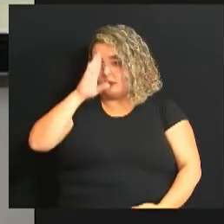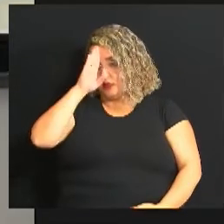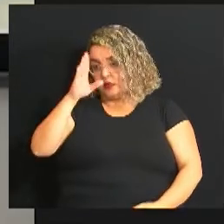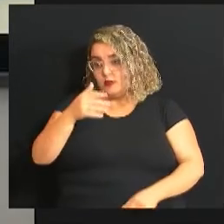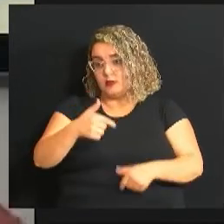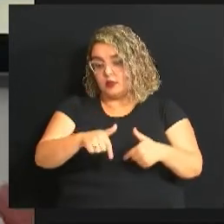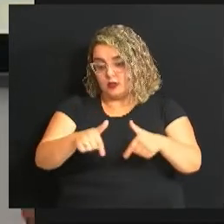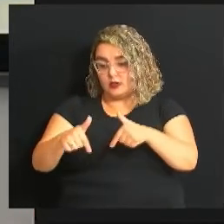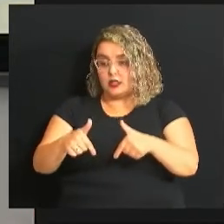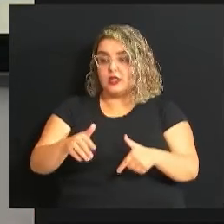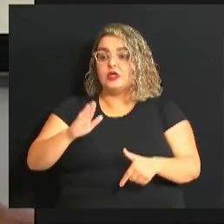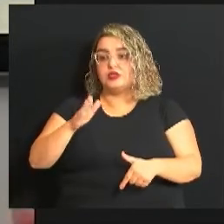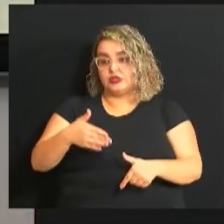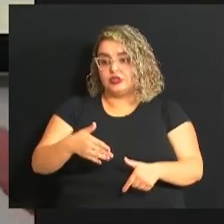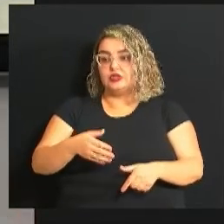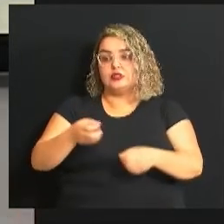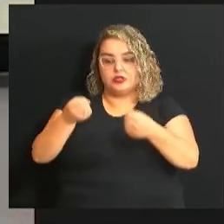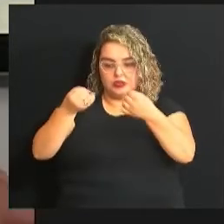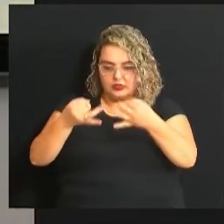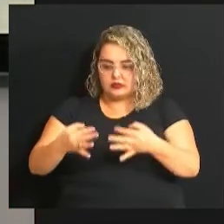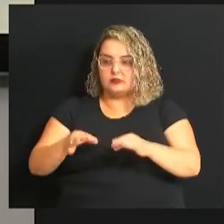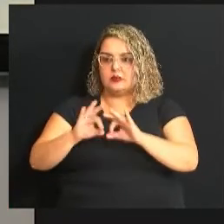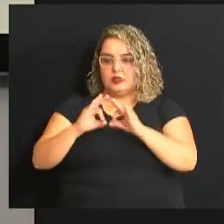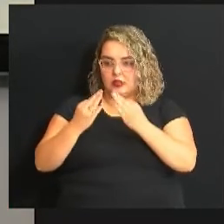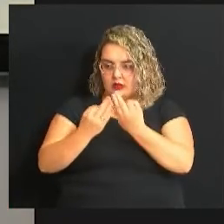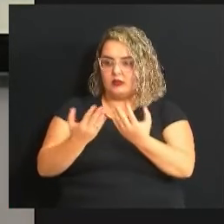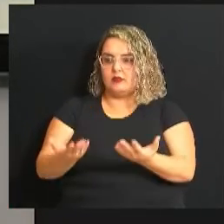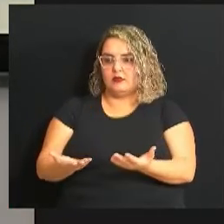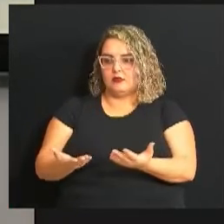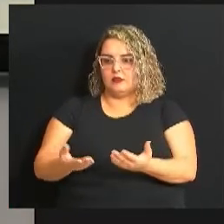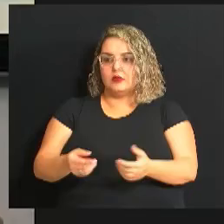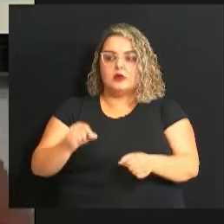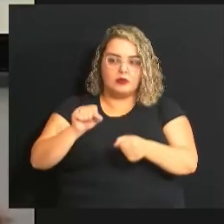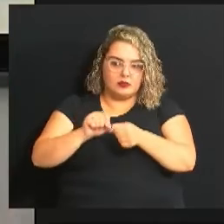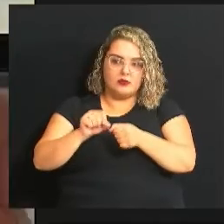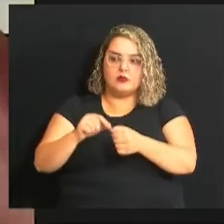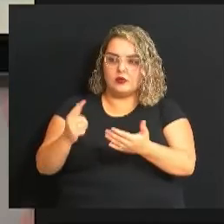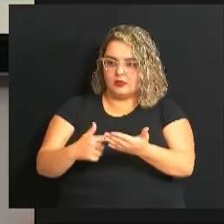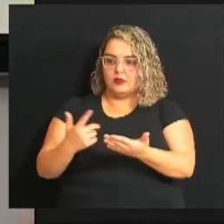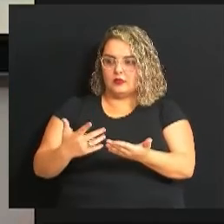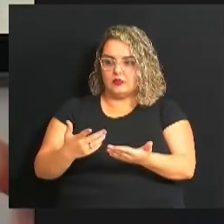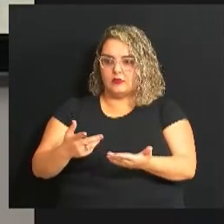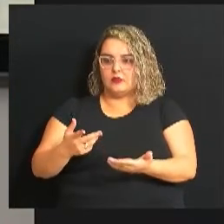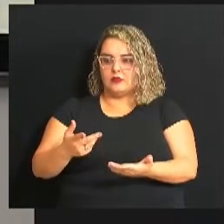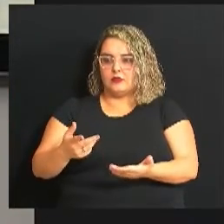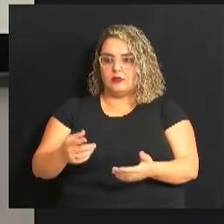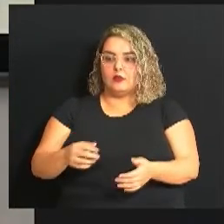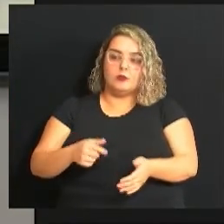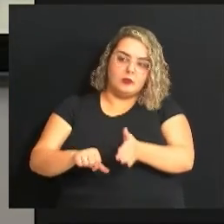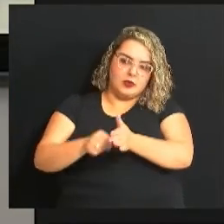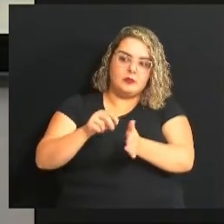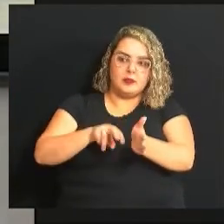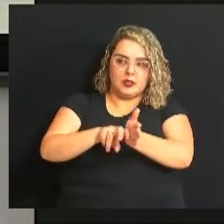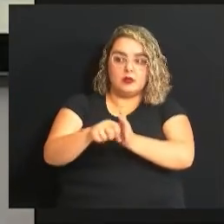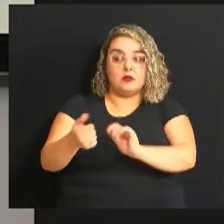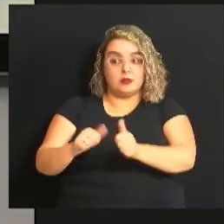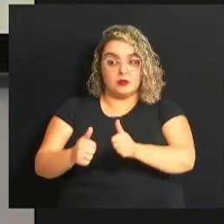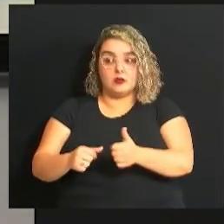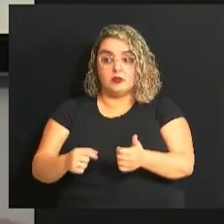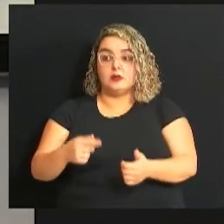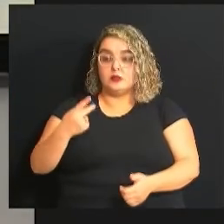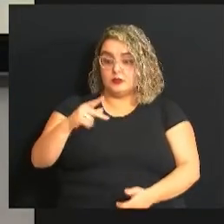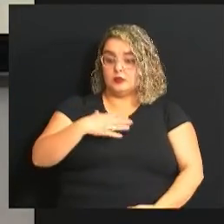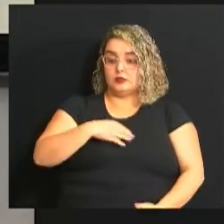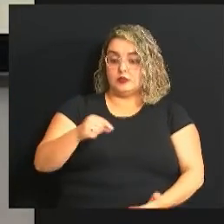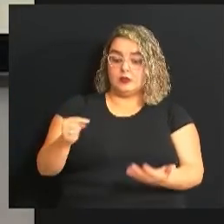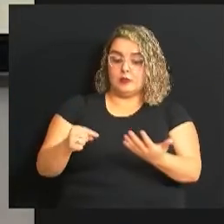trabalhos, já é orientar as famílias, que é exatamente o que eu faço no livro. Olha, o seu filho tem, como eu digo, eu faço primeiro o diagnóstico, a avaliação aqui, seu filho tem isso, isso, isso.